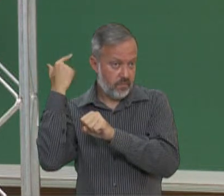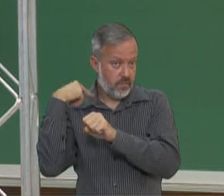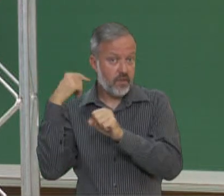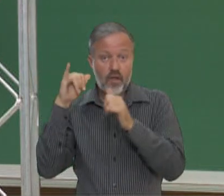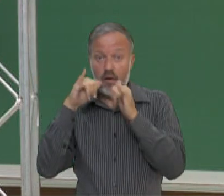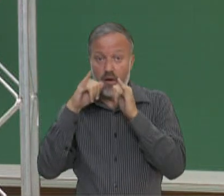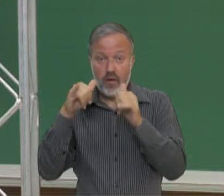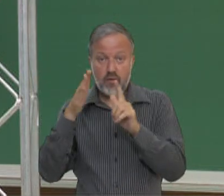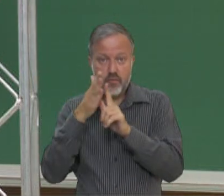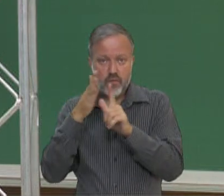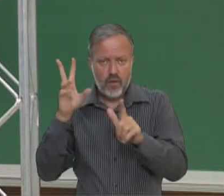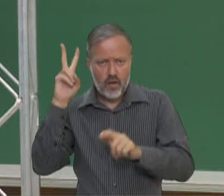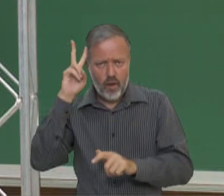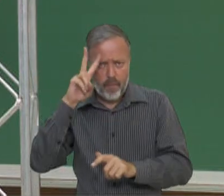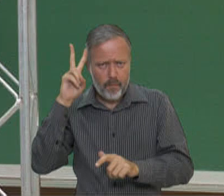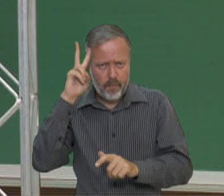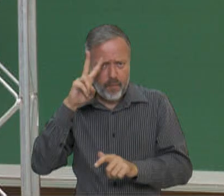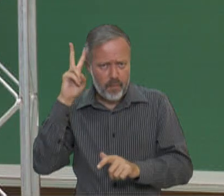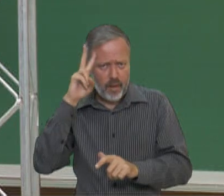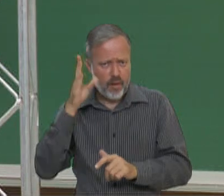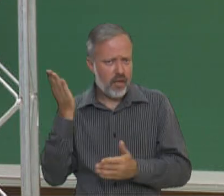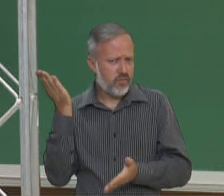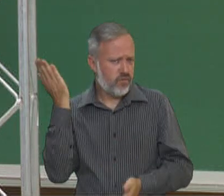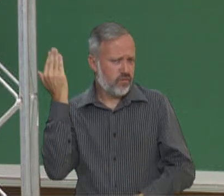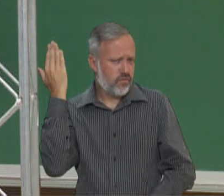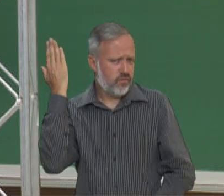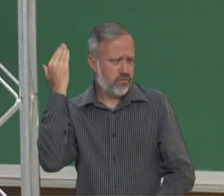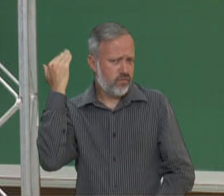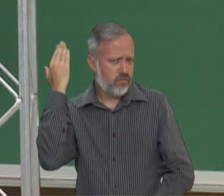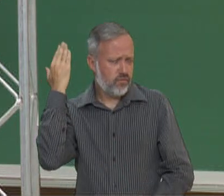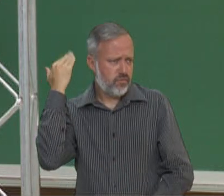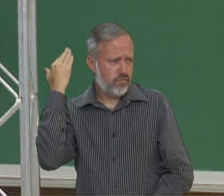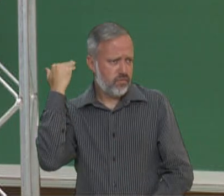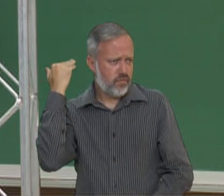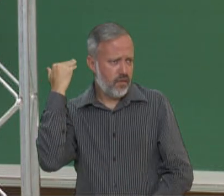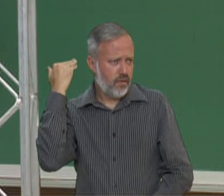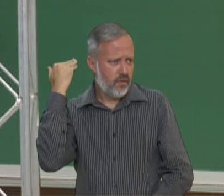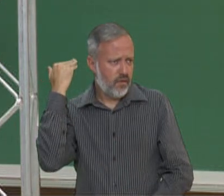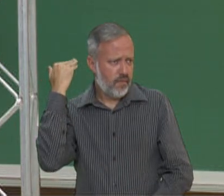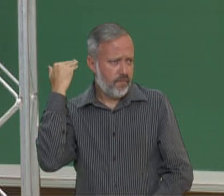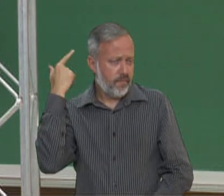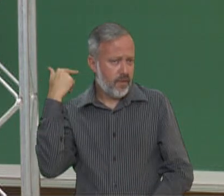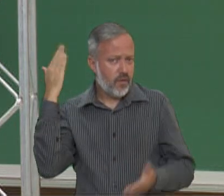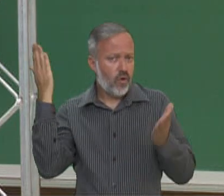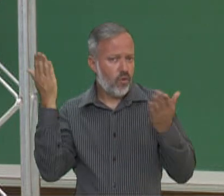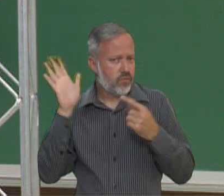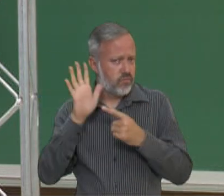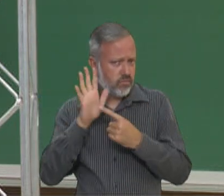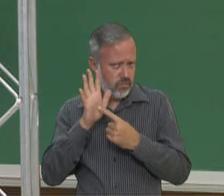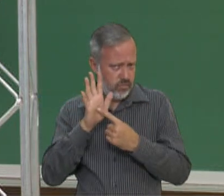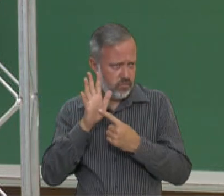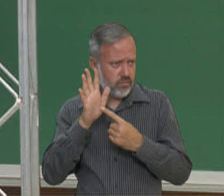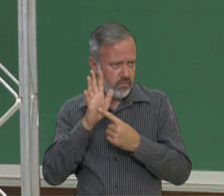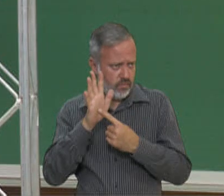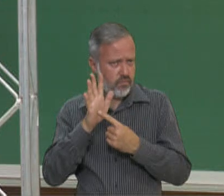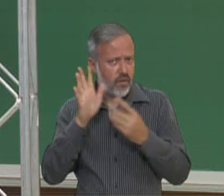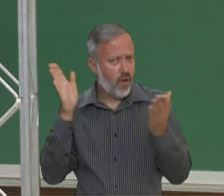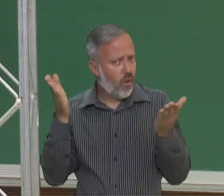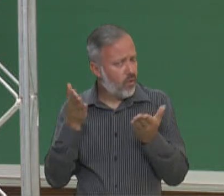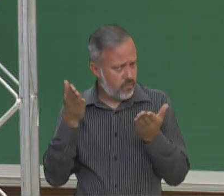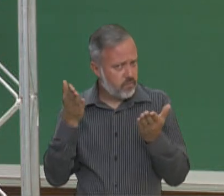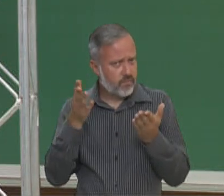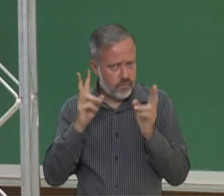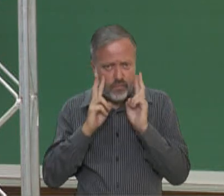trazendo à memória fatos ocorridos no passado que por alguma coisa refletem, por alguma ocasião refletem